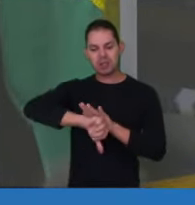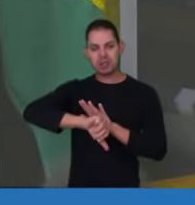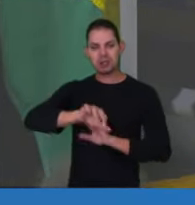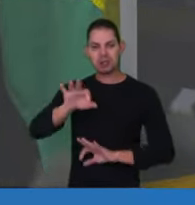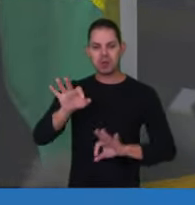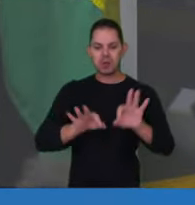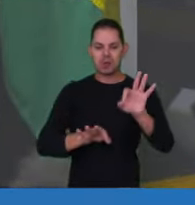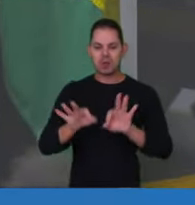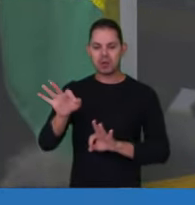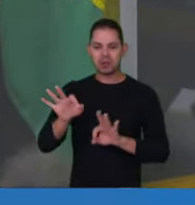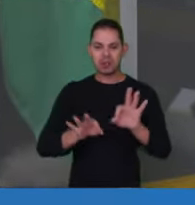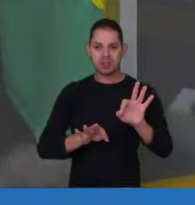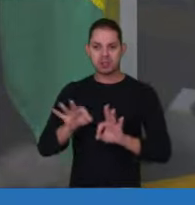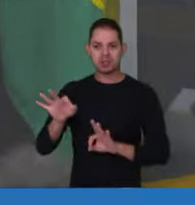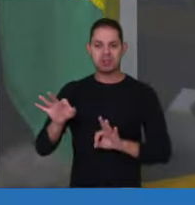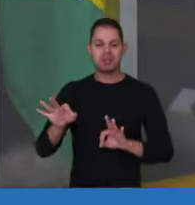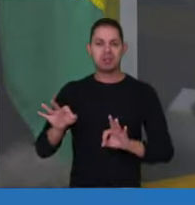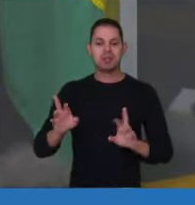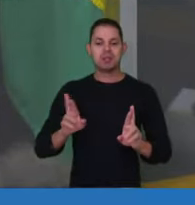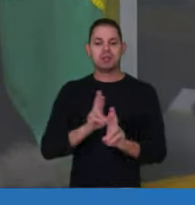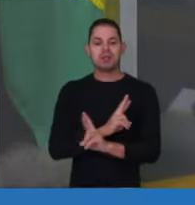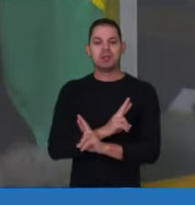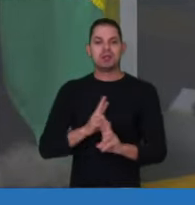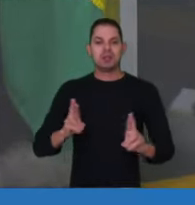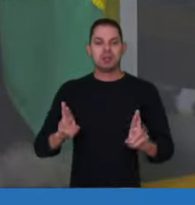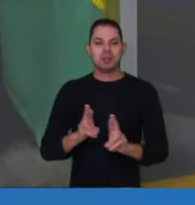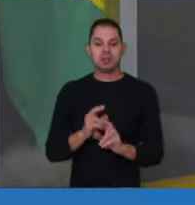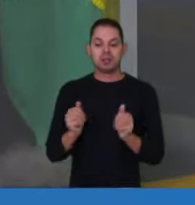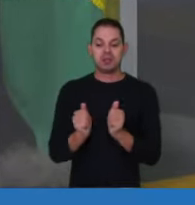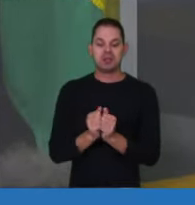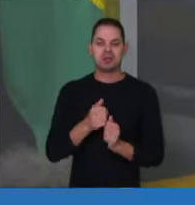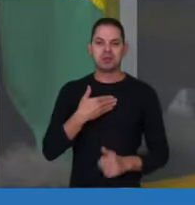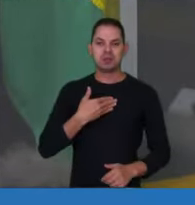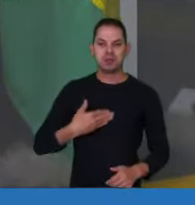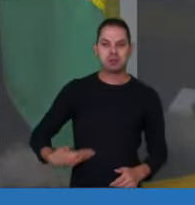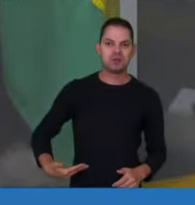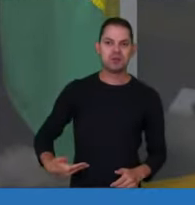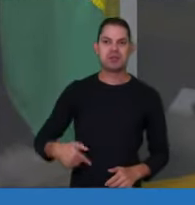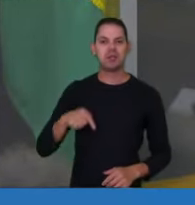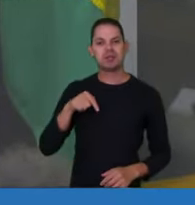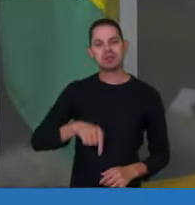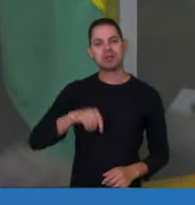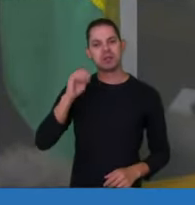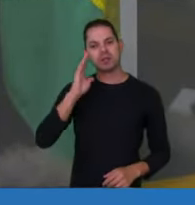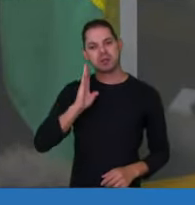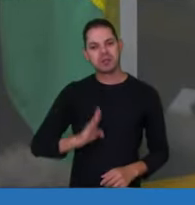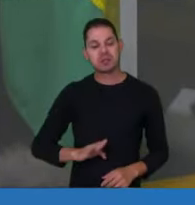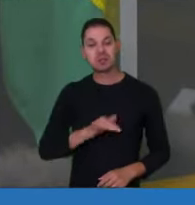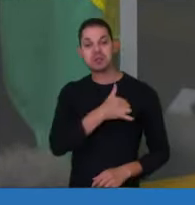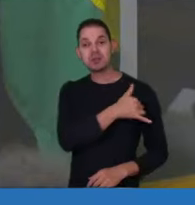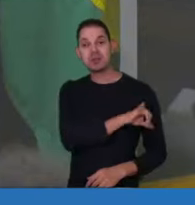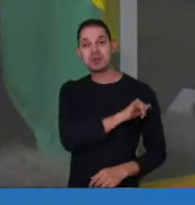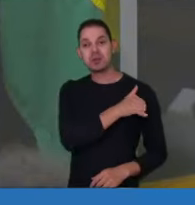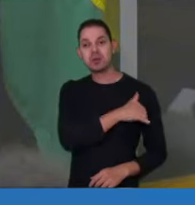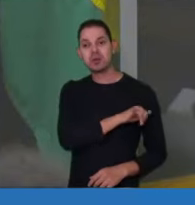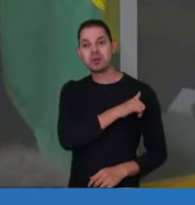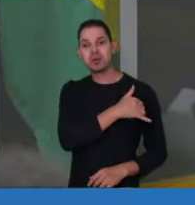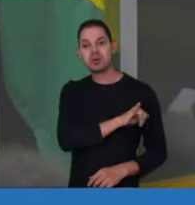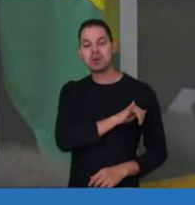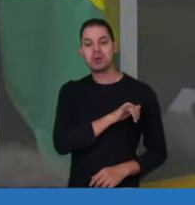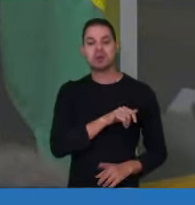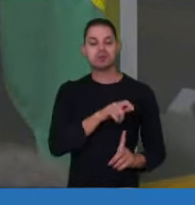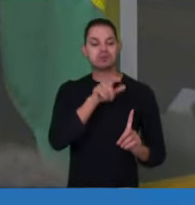se vive uma relação promíscua com o Estado brasileiro, com o Estado do Rio de Janeiro, de